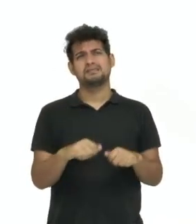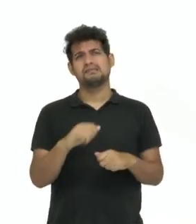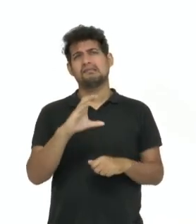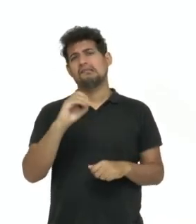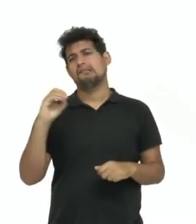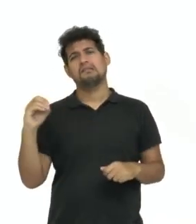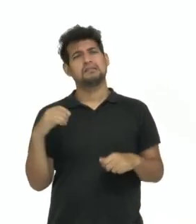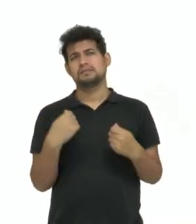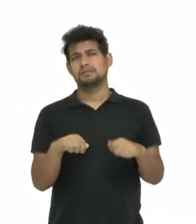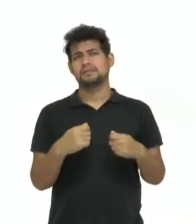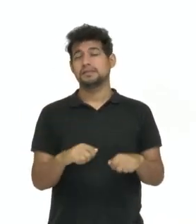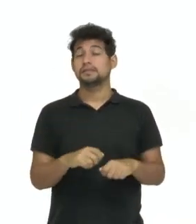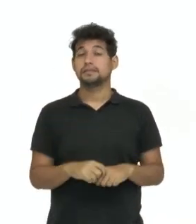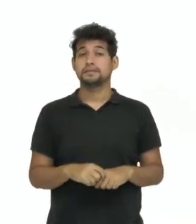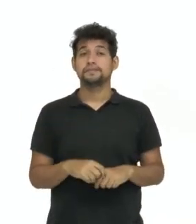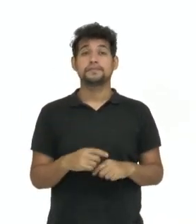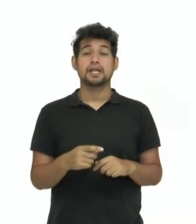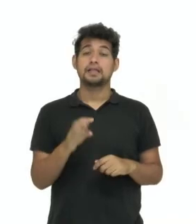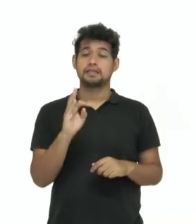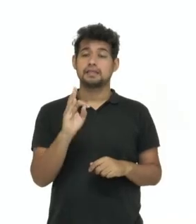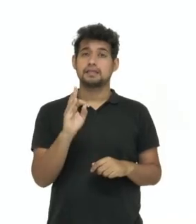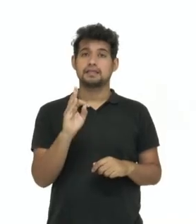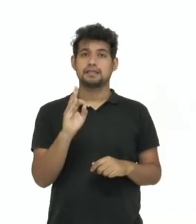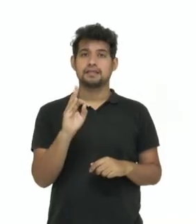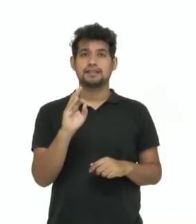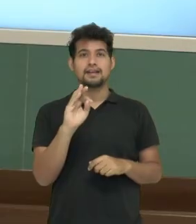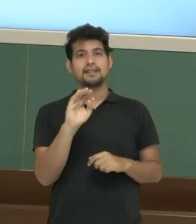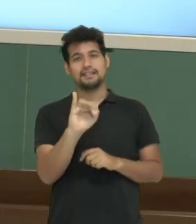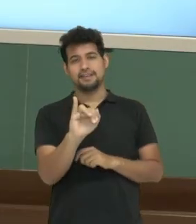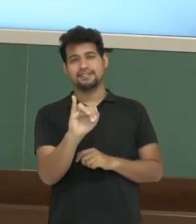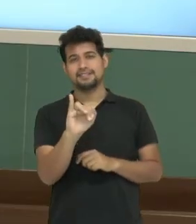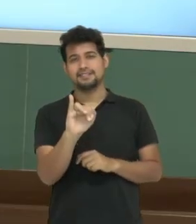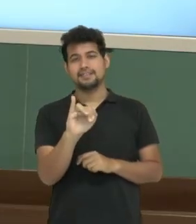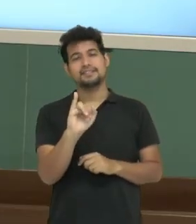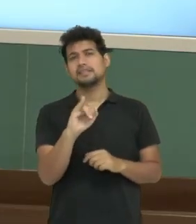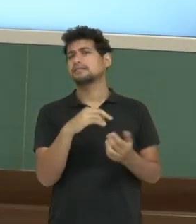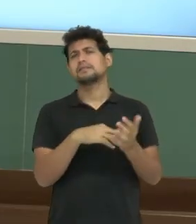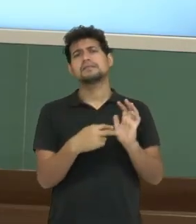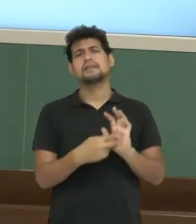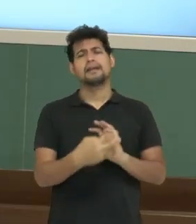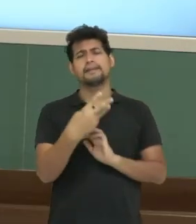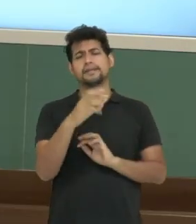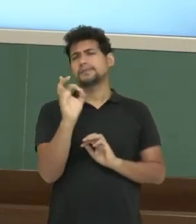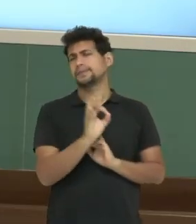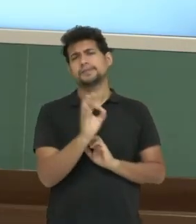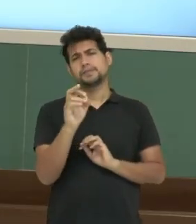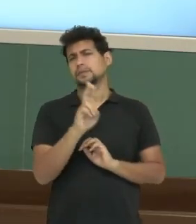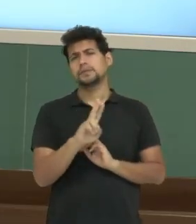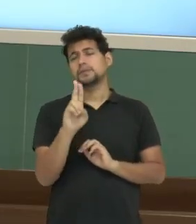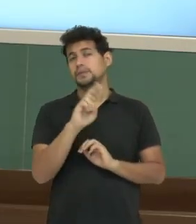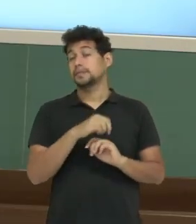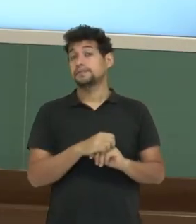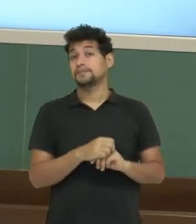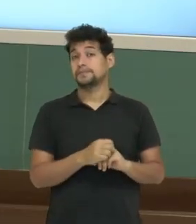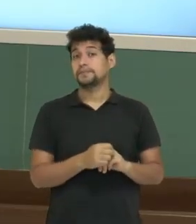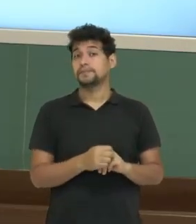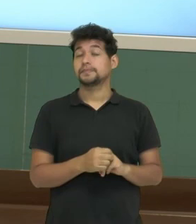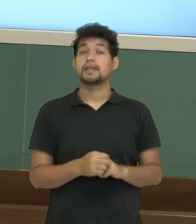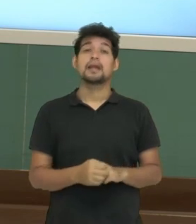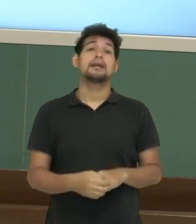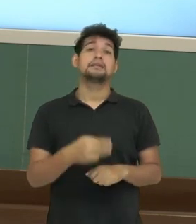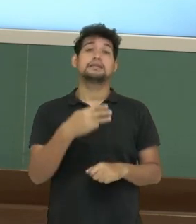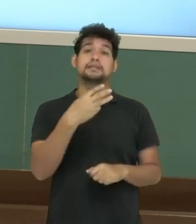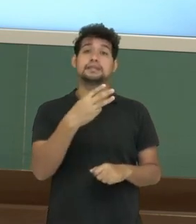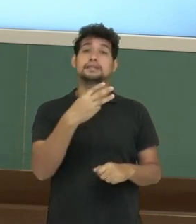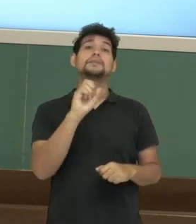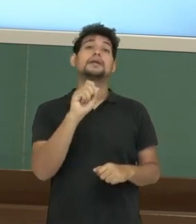ele. 1 mais a taxa, lembrando que não é 3%, não é o número 3 que você usa, é 3 sobre